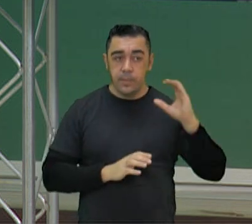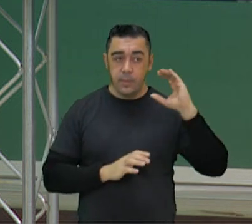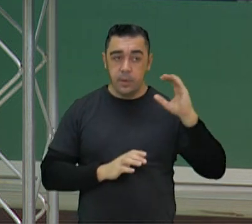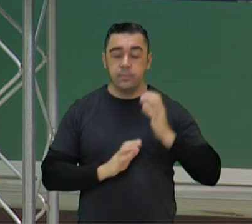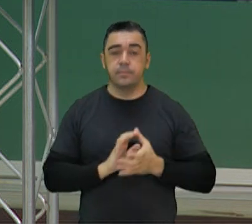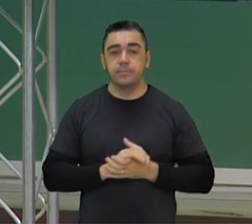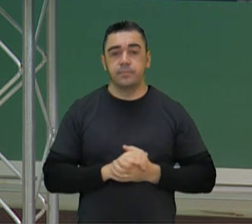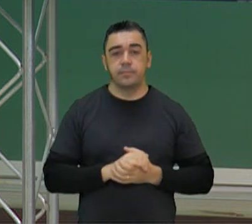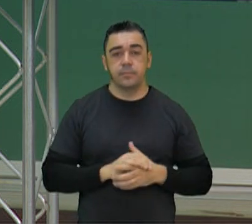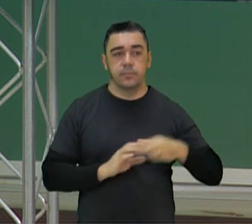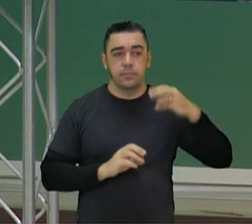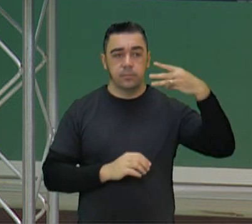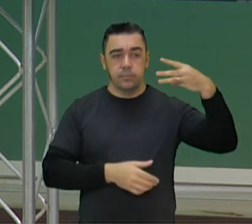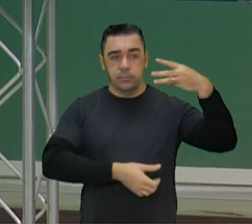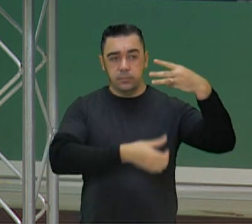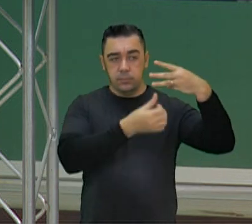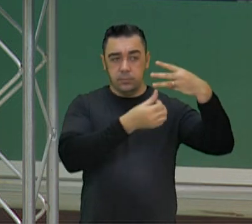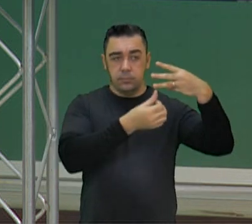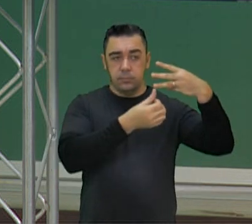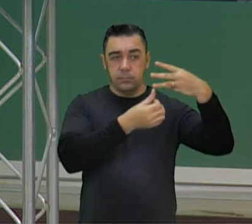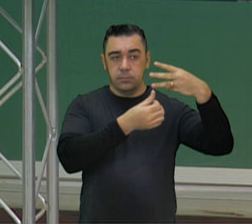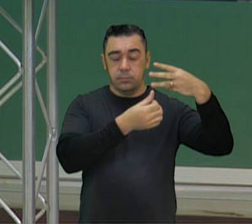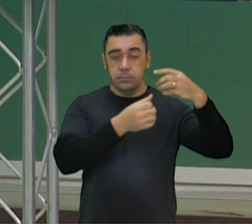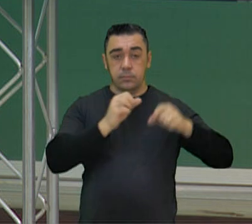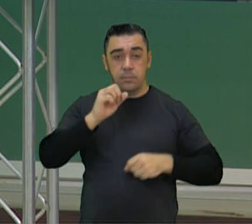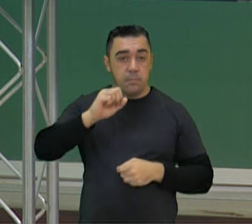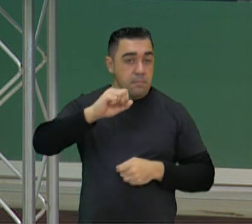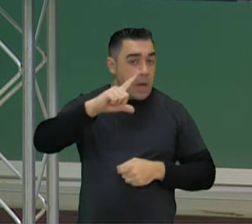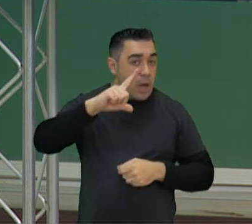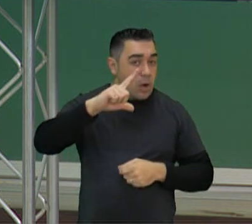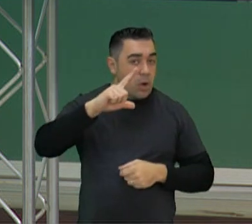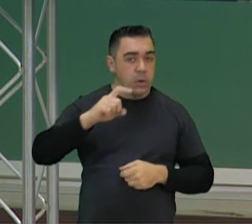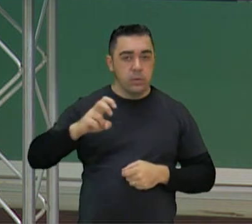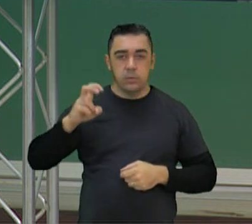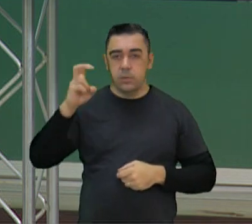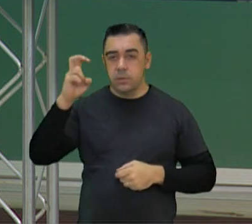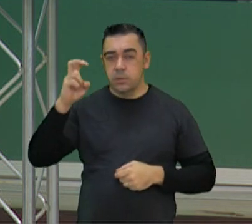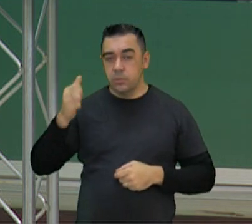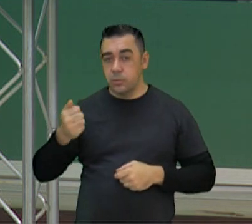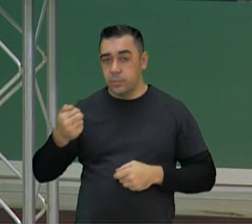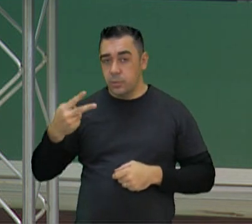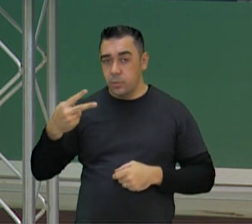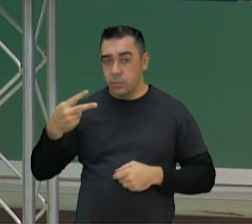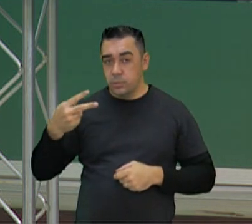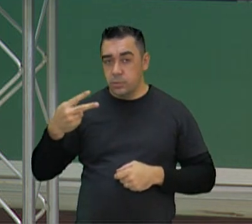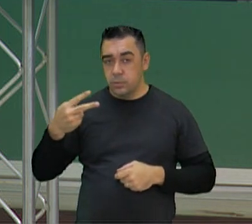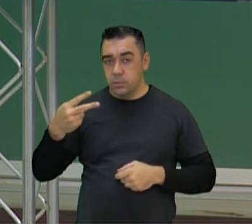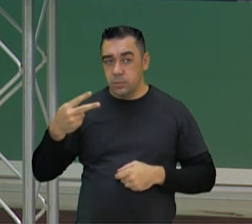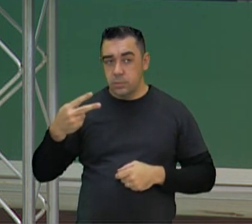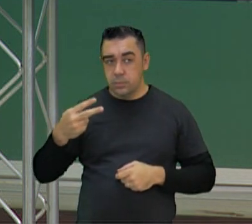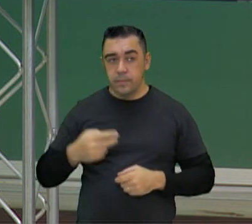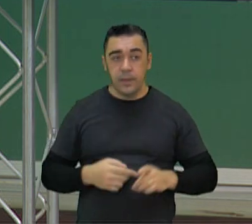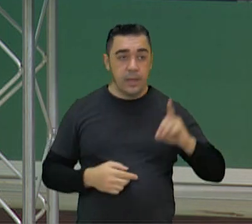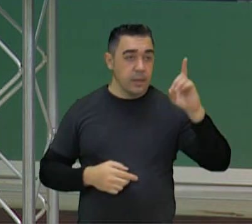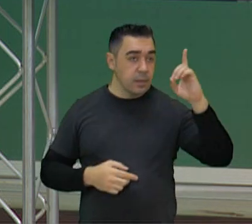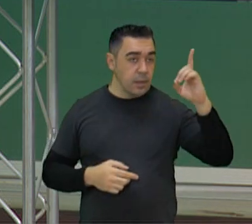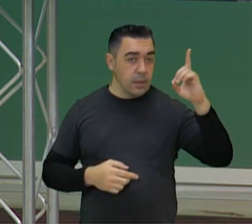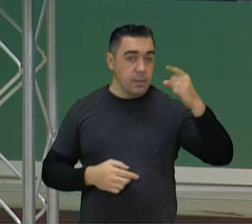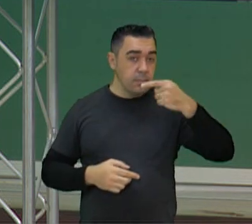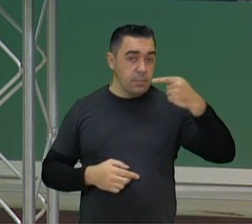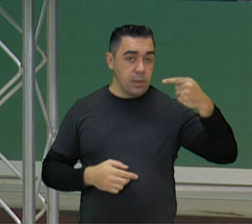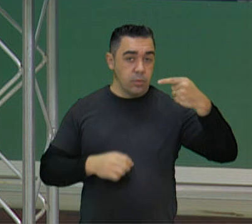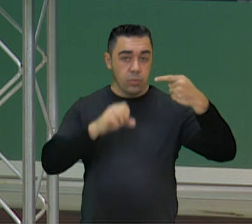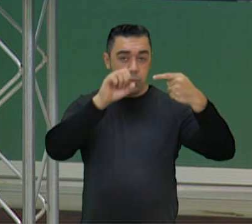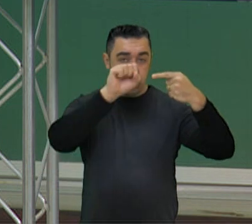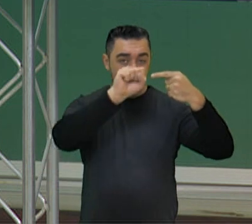C, 3 sobre 6, é maior do que 5 sobre 12. E a letra D,